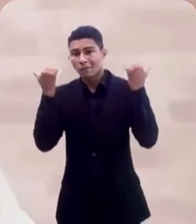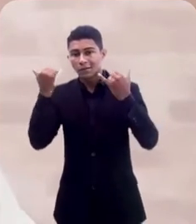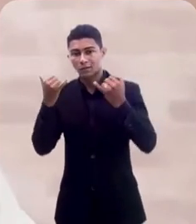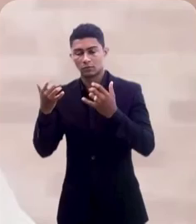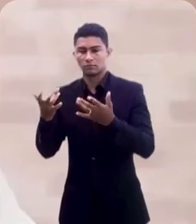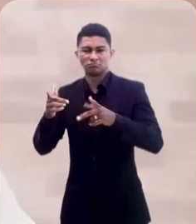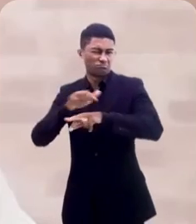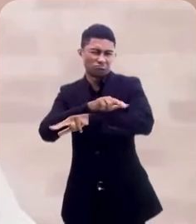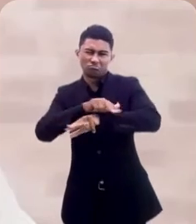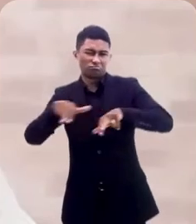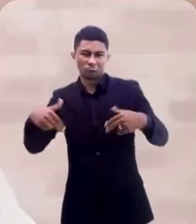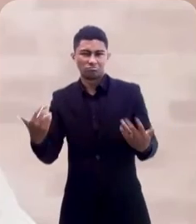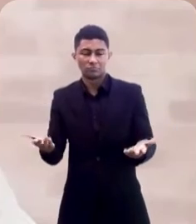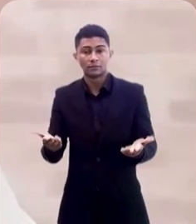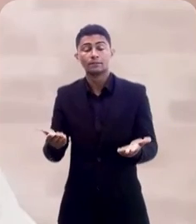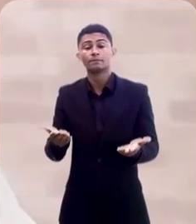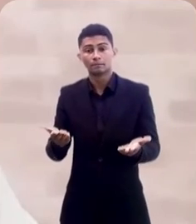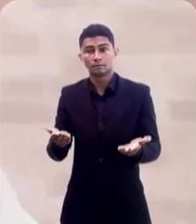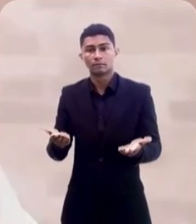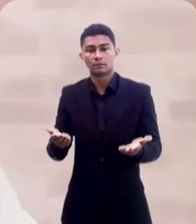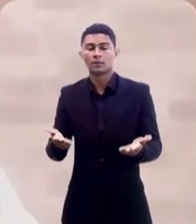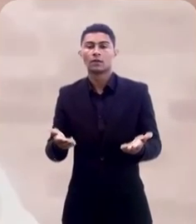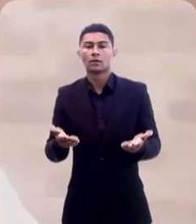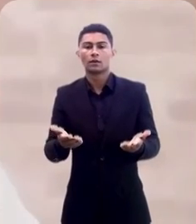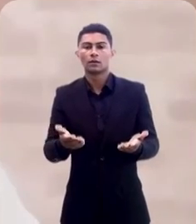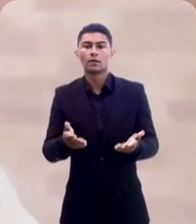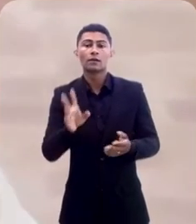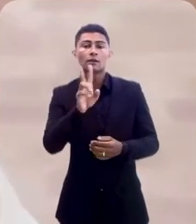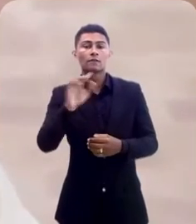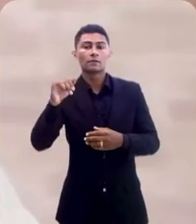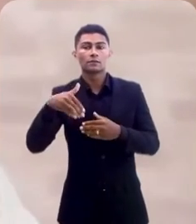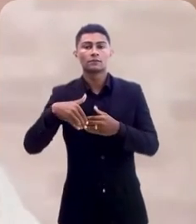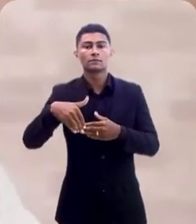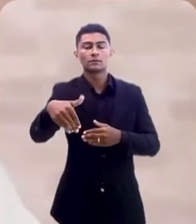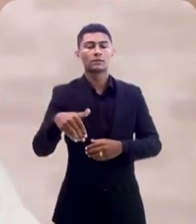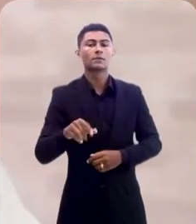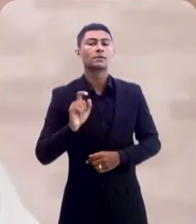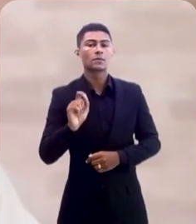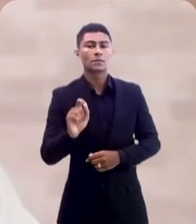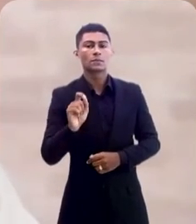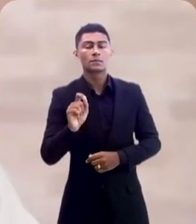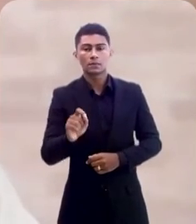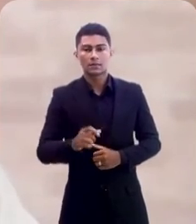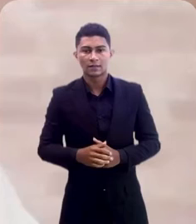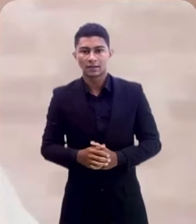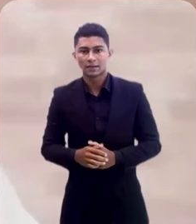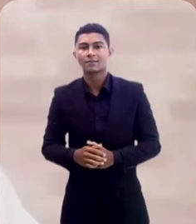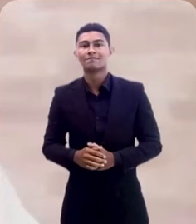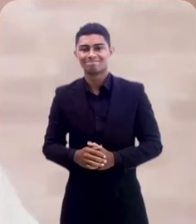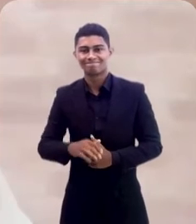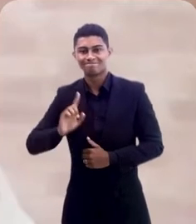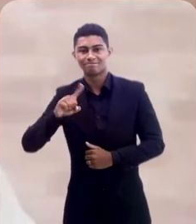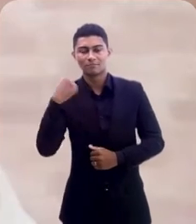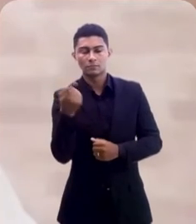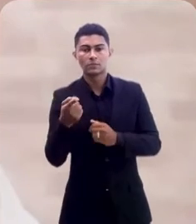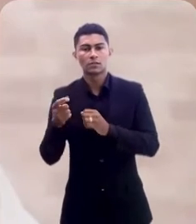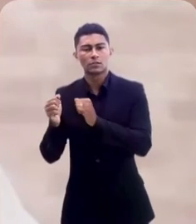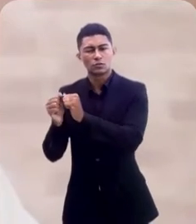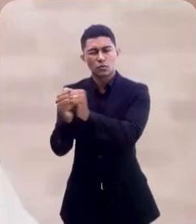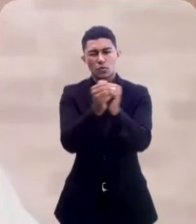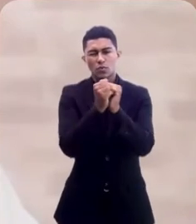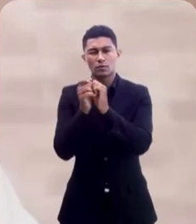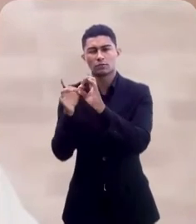informações, Geisa e amigos que nos ouvem, servirá para que nós todos